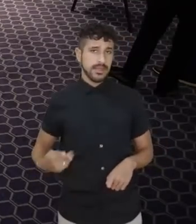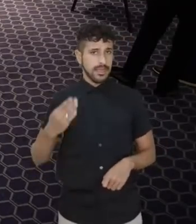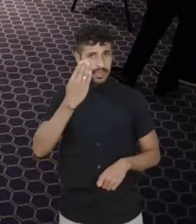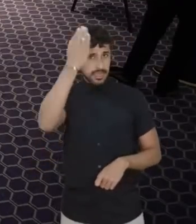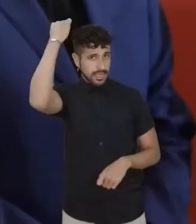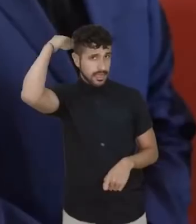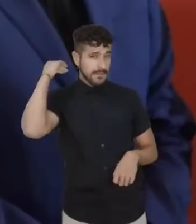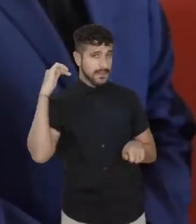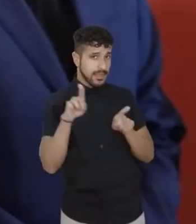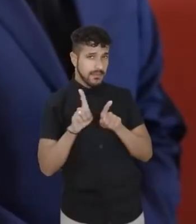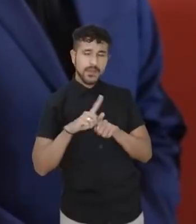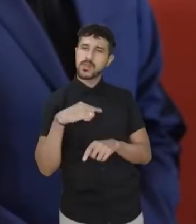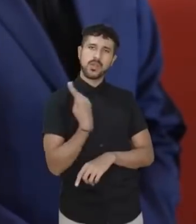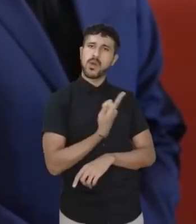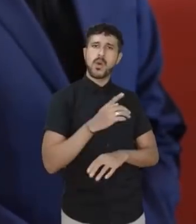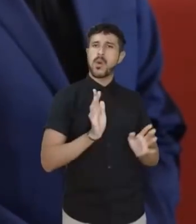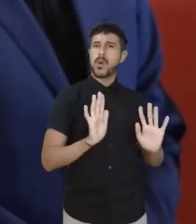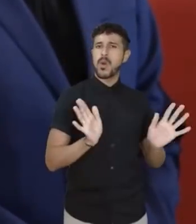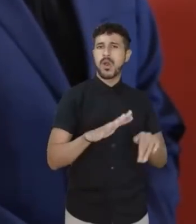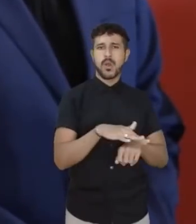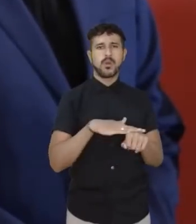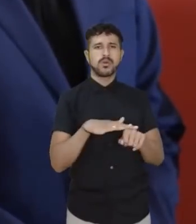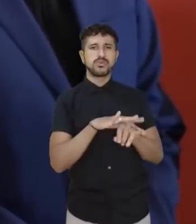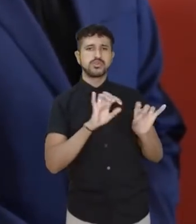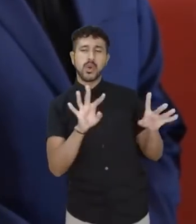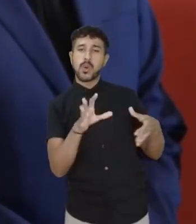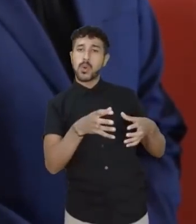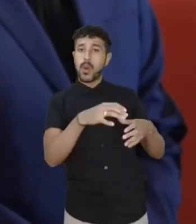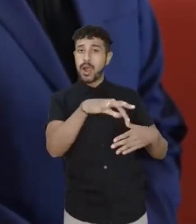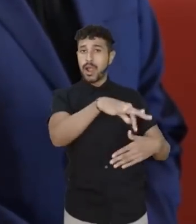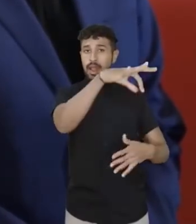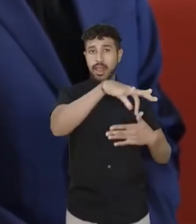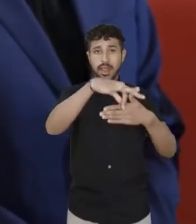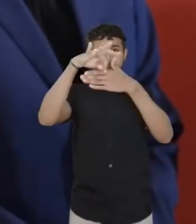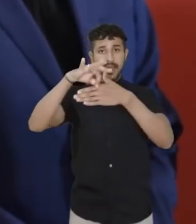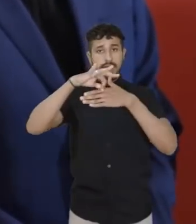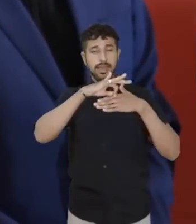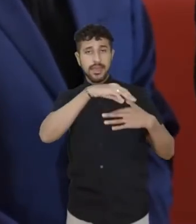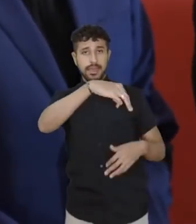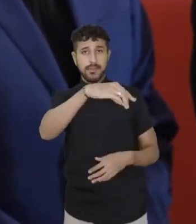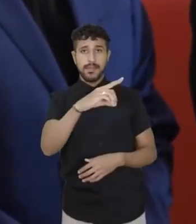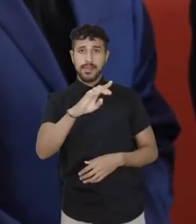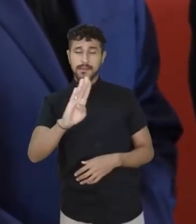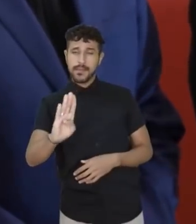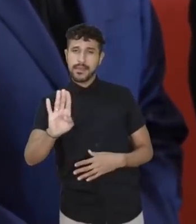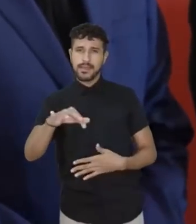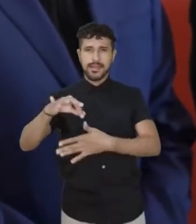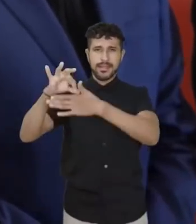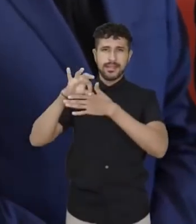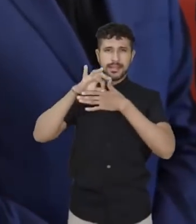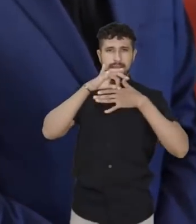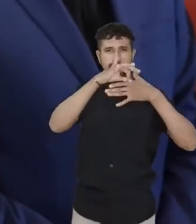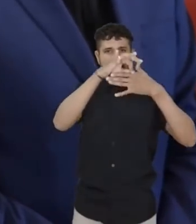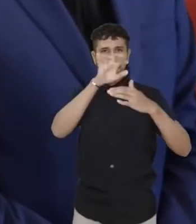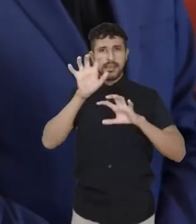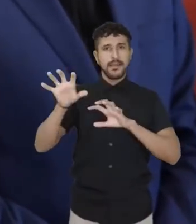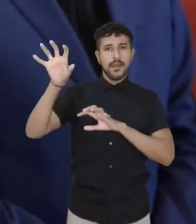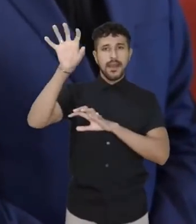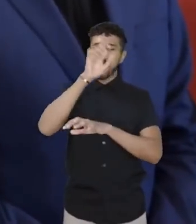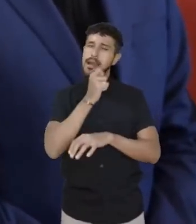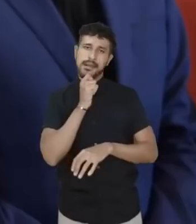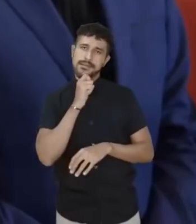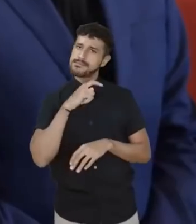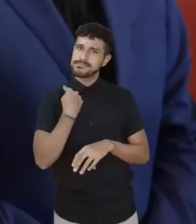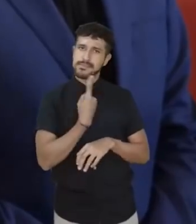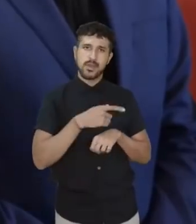nós estamos conversando com as lideranças do MDB, as lideranças regionais. Não chegamos ainda a fazer